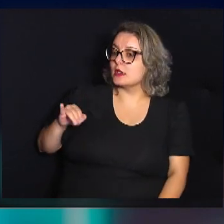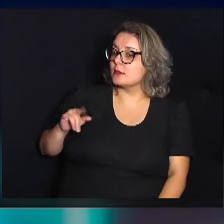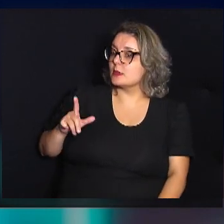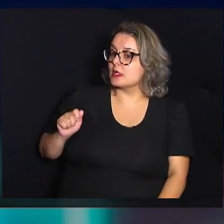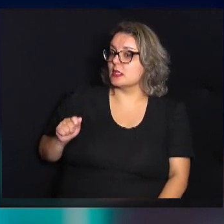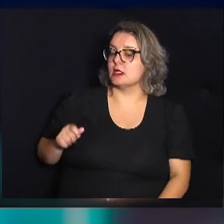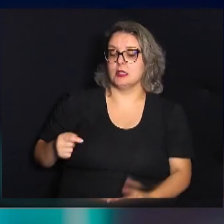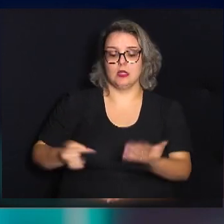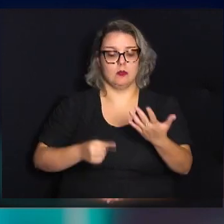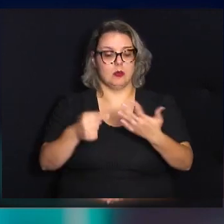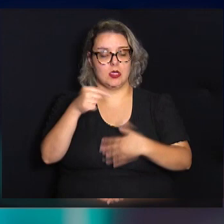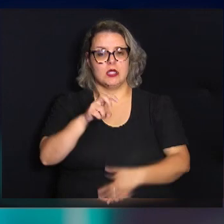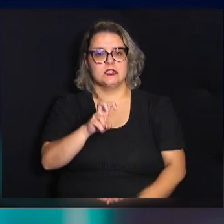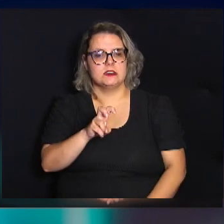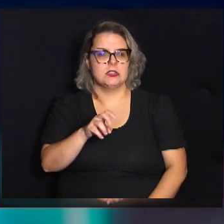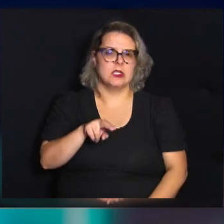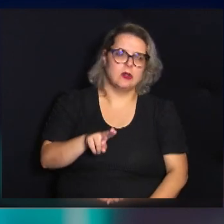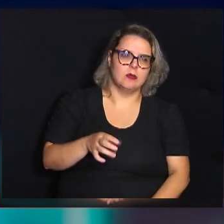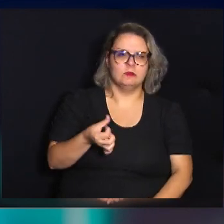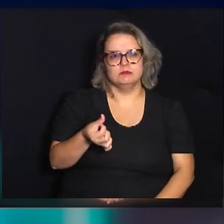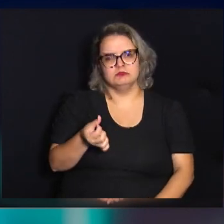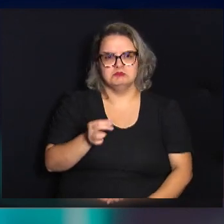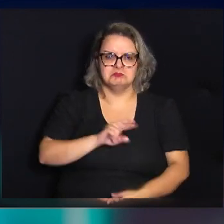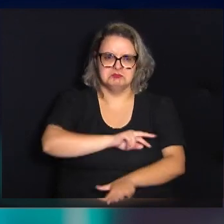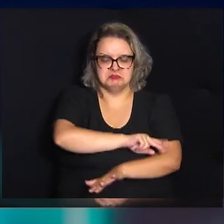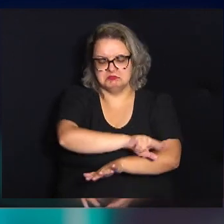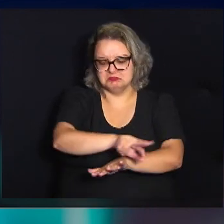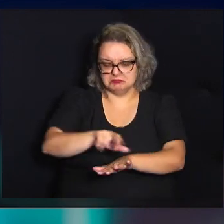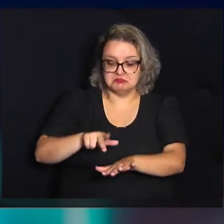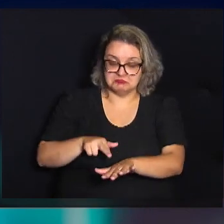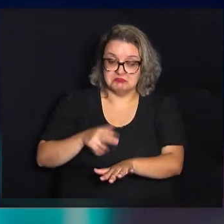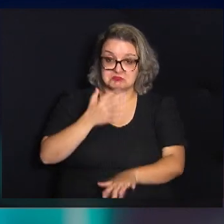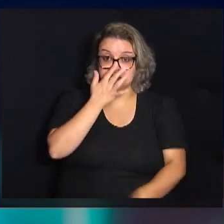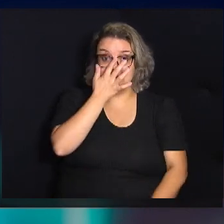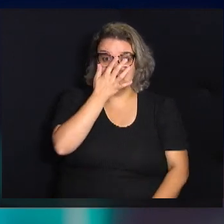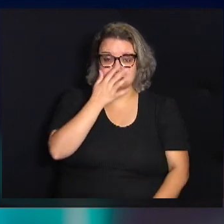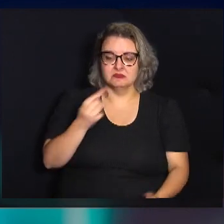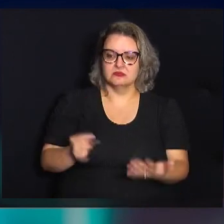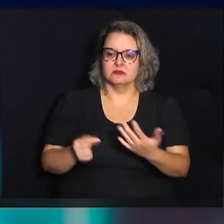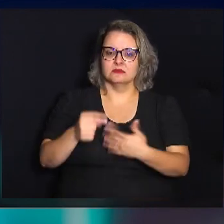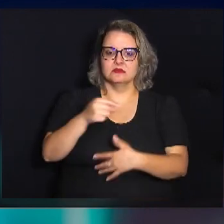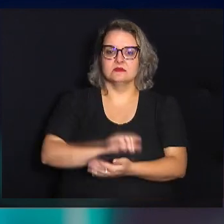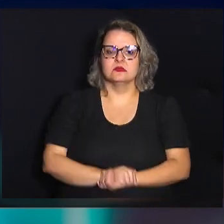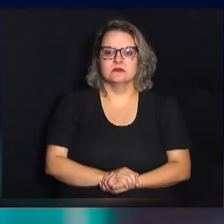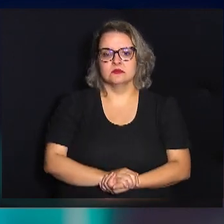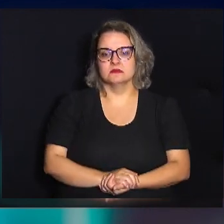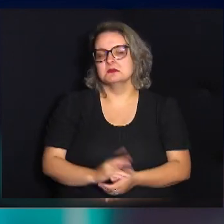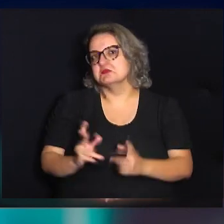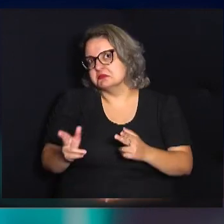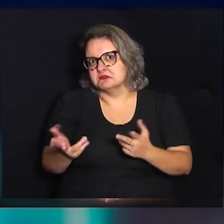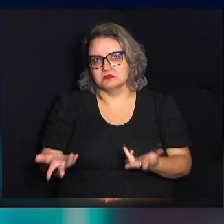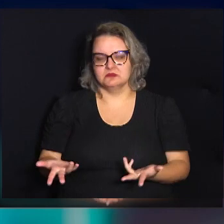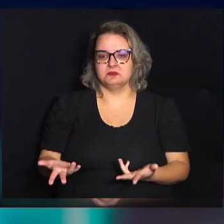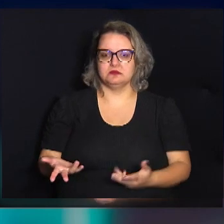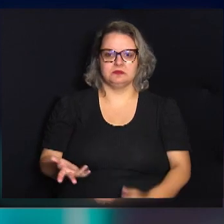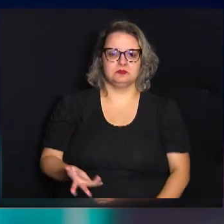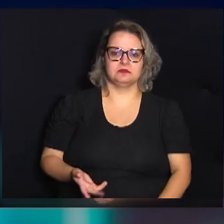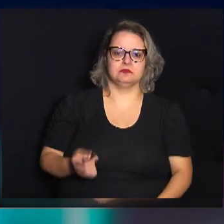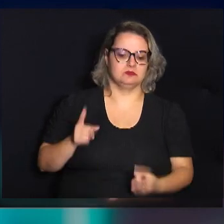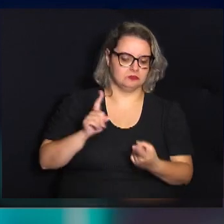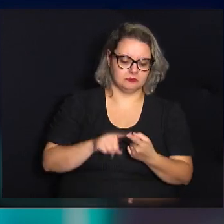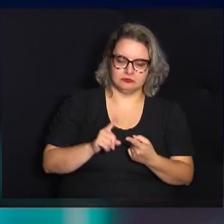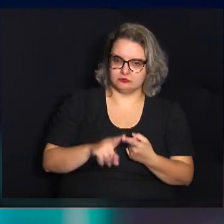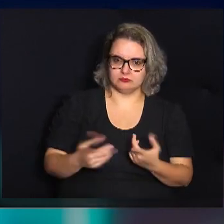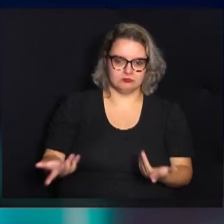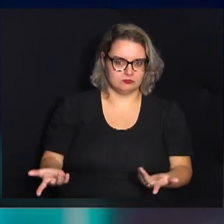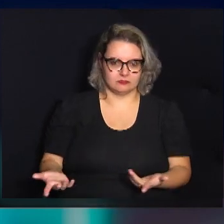emergência climática, e desse calor que está acontecendo, tem hoje 5 cidades no mundo que vai